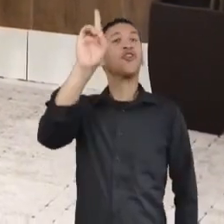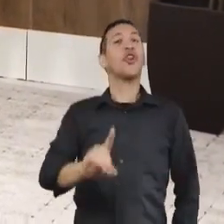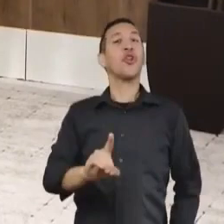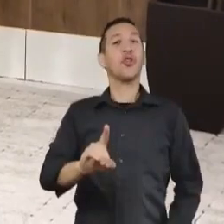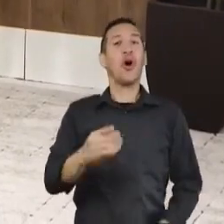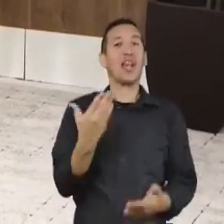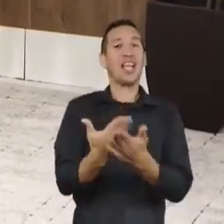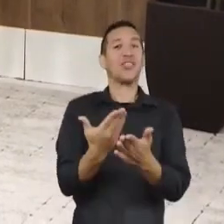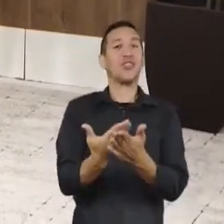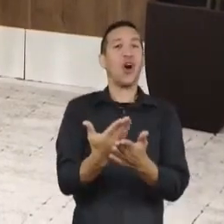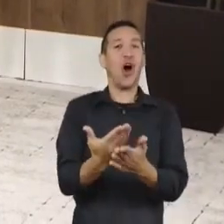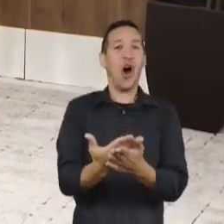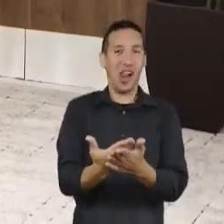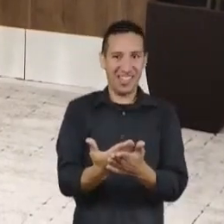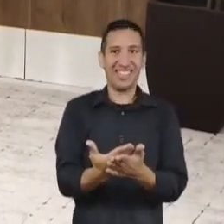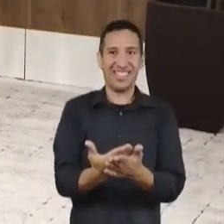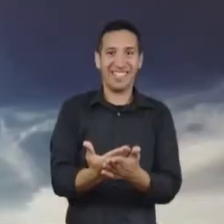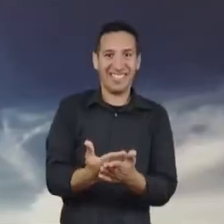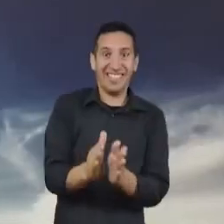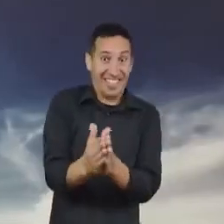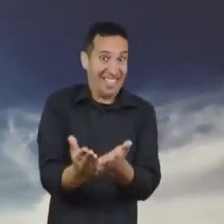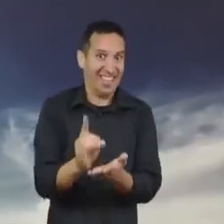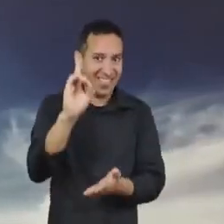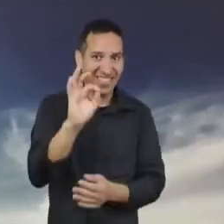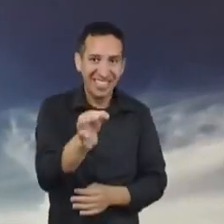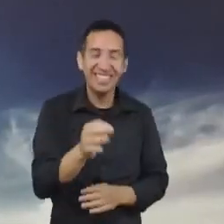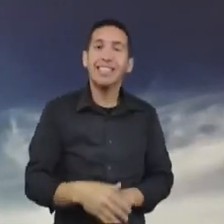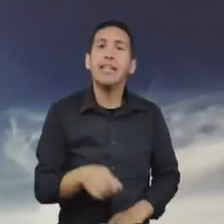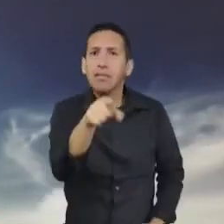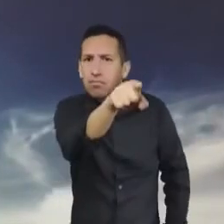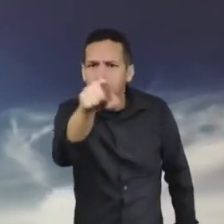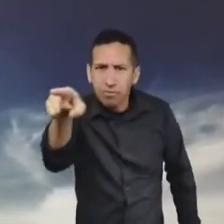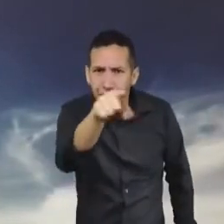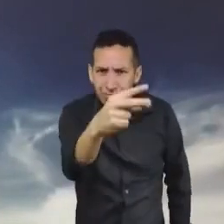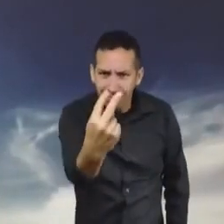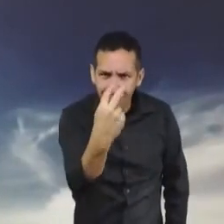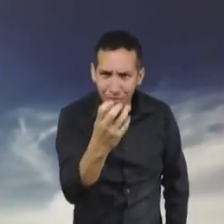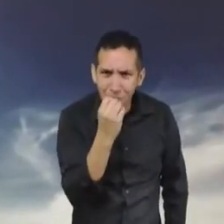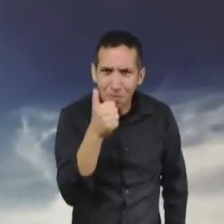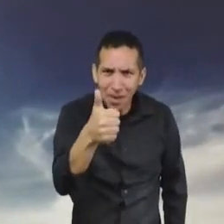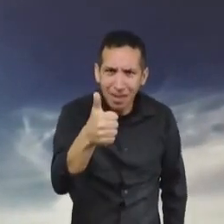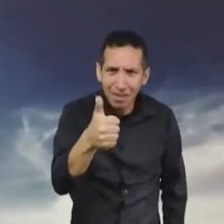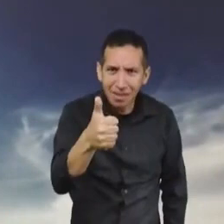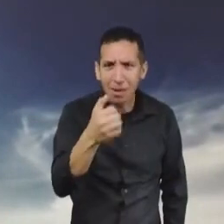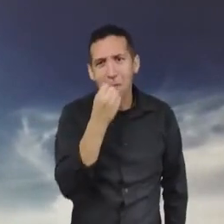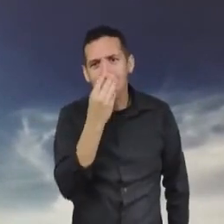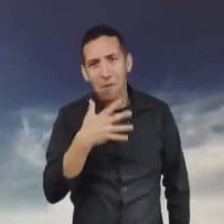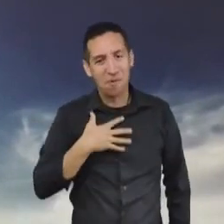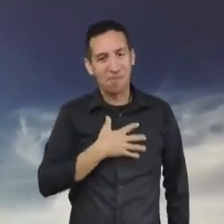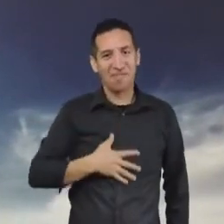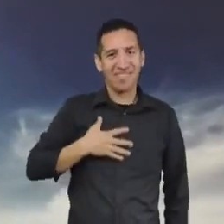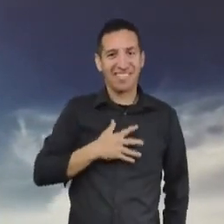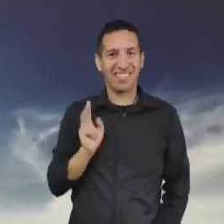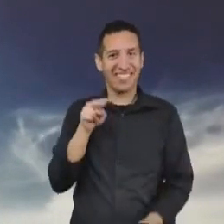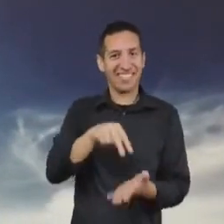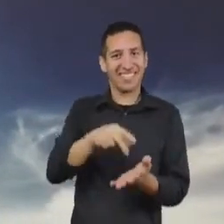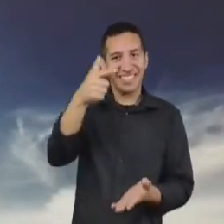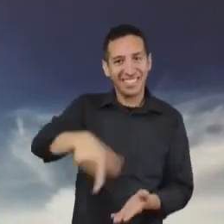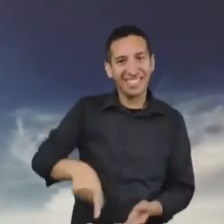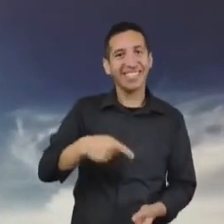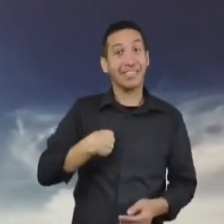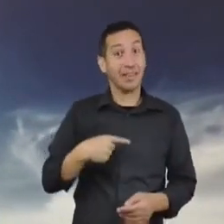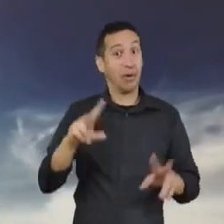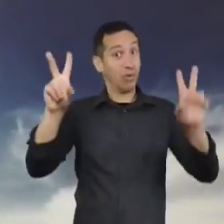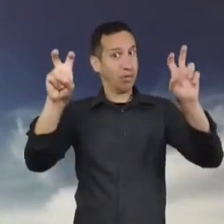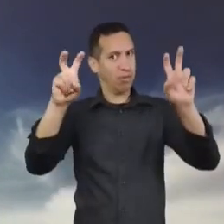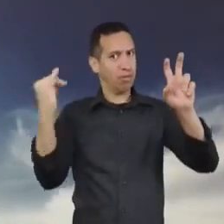tô legal graças a Deus Pastor E você meu amigo minha amiga tudo bem com vocês é um prazer estar aqui para nossa classe bíblica de hoje